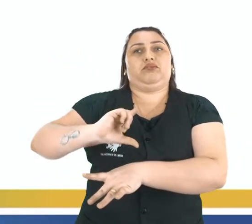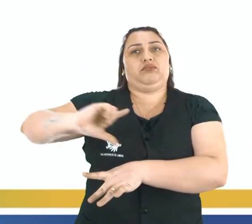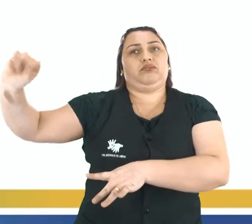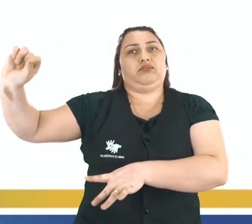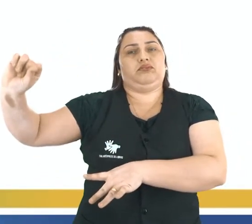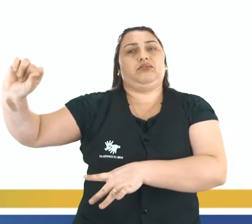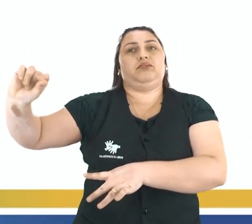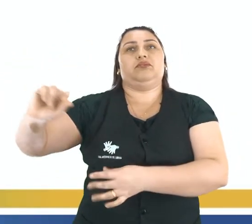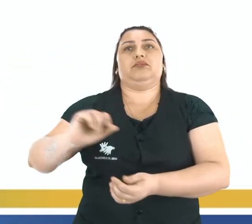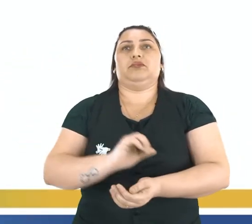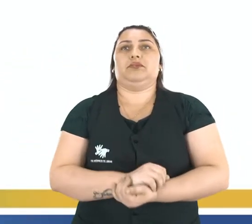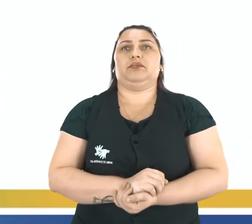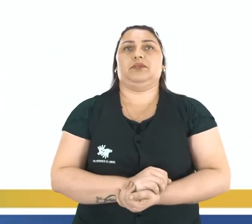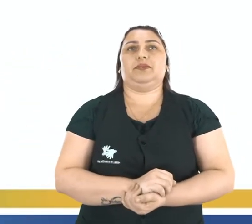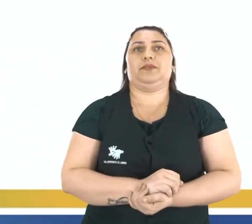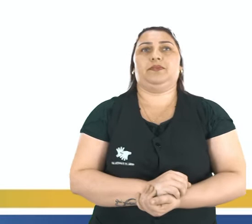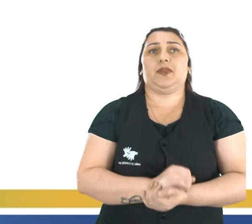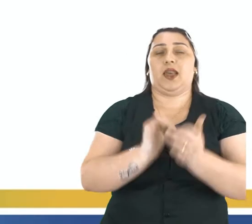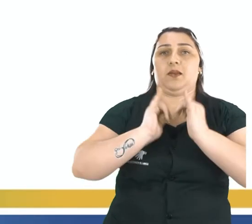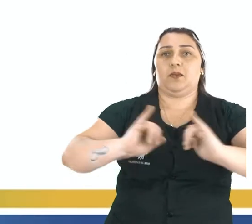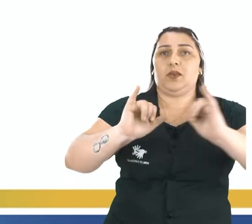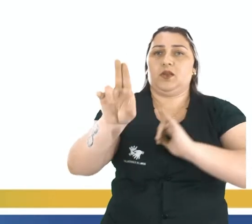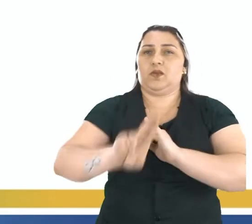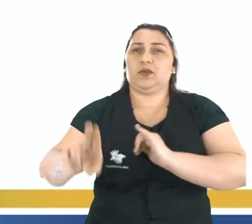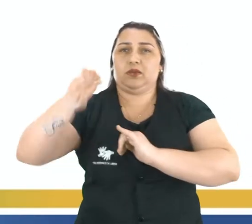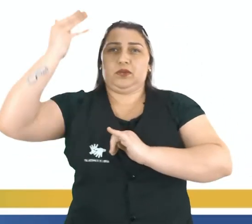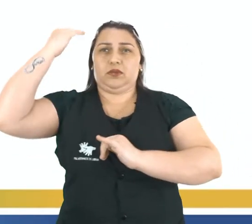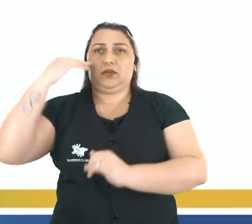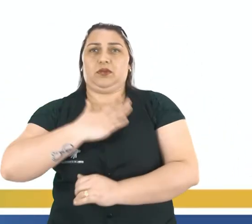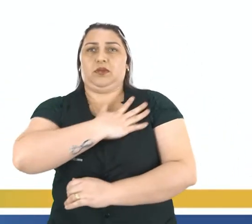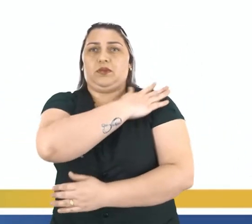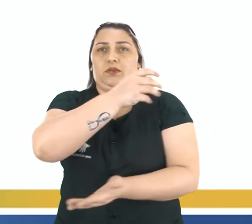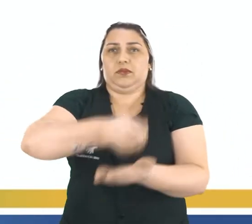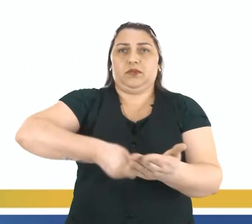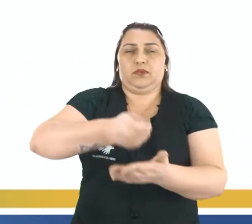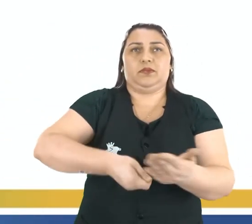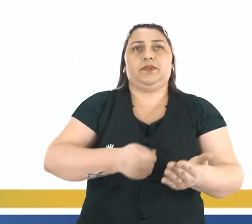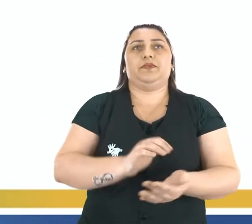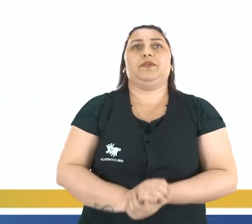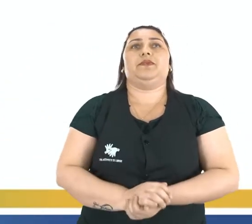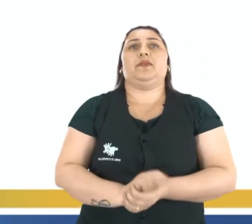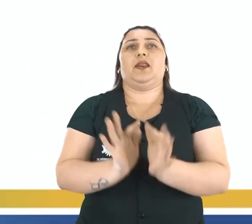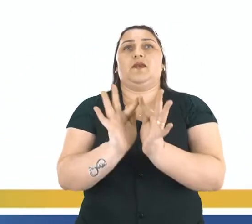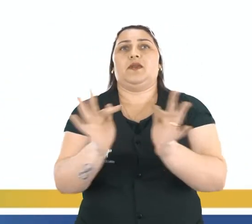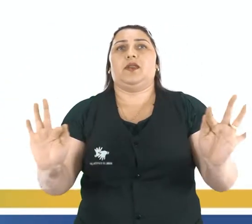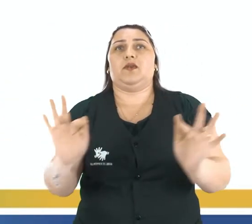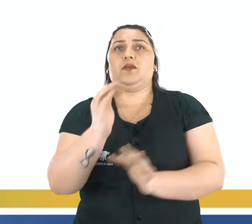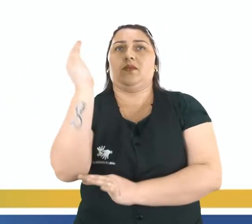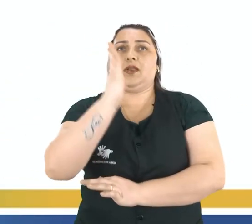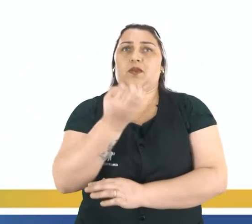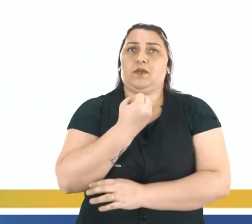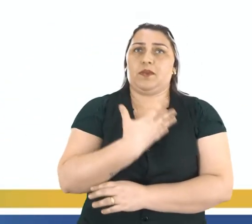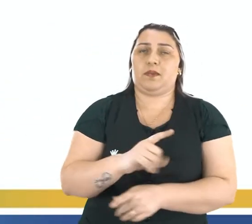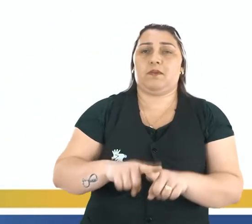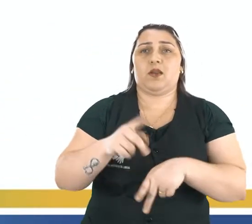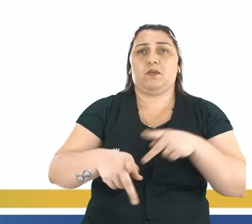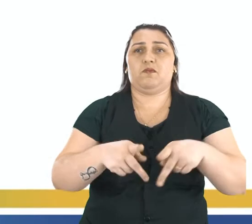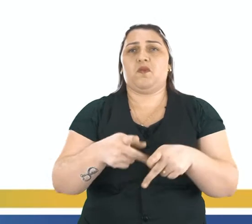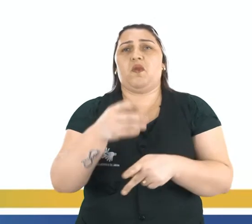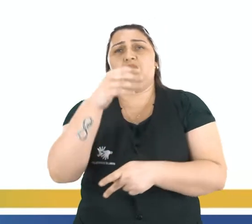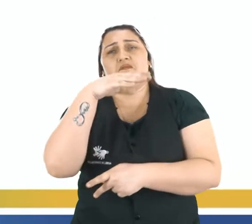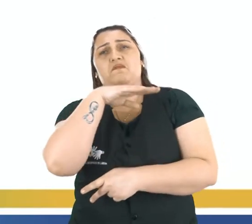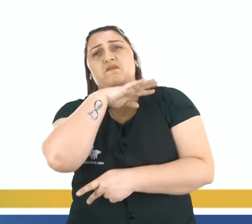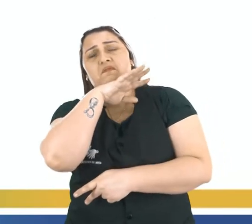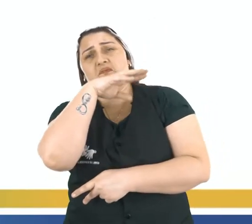você vive ou você deixa ele. Essa era a propaganda utilizada durante a ditadura militar. A frase, o Brasil vai bem, mas o povo vai mal,